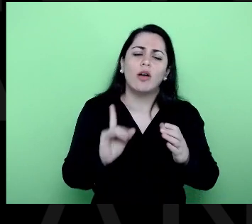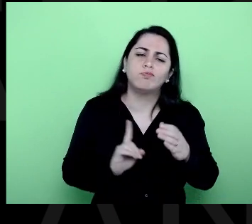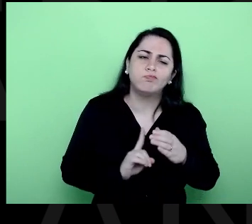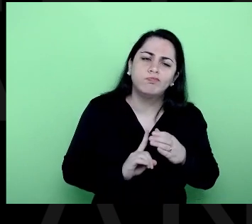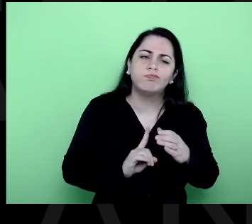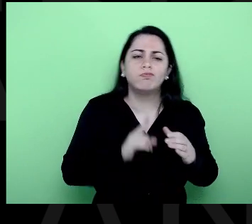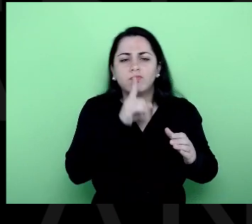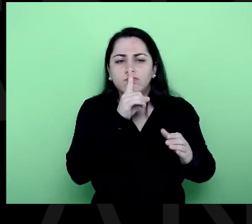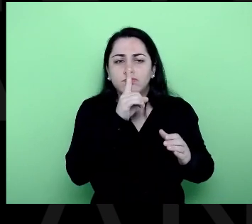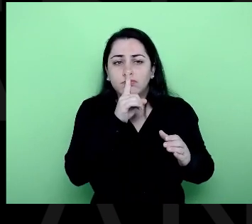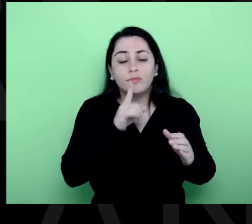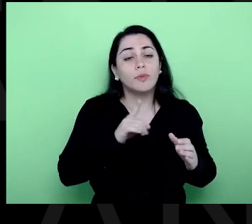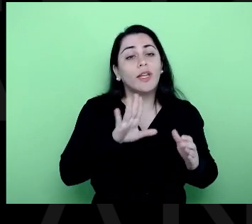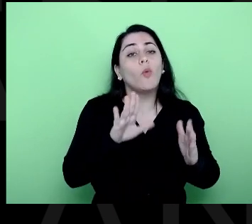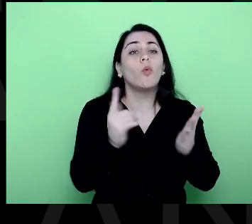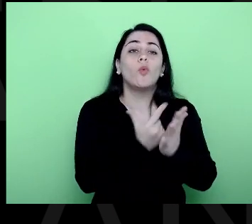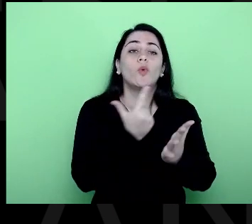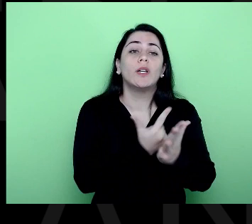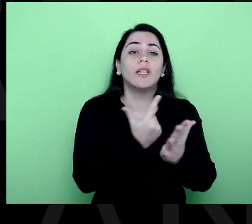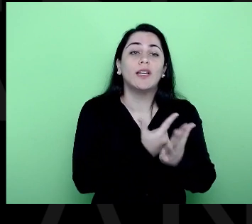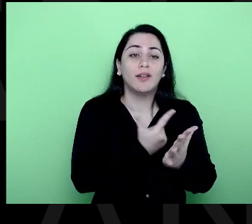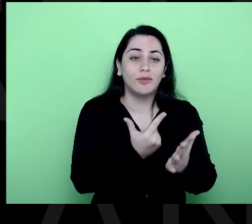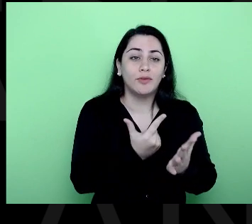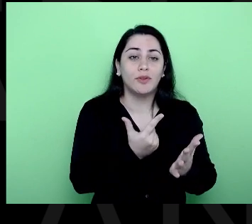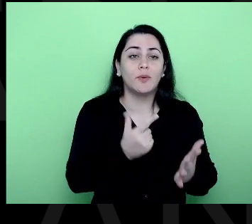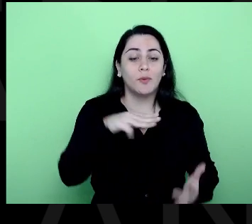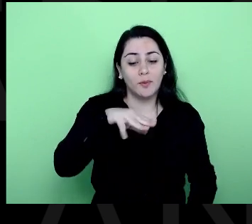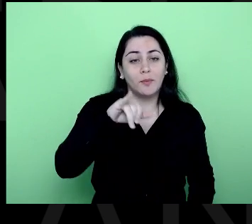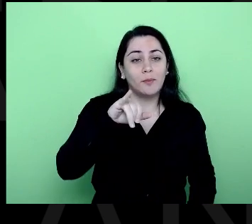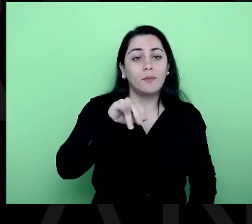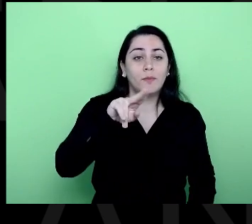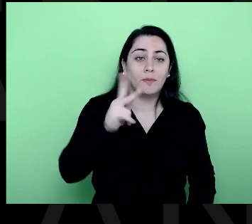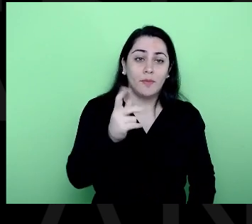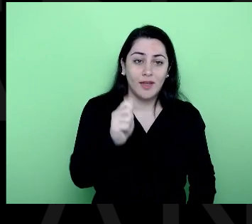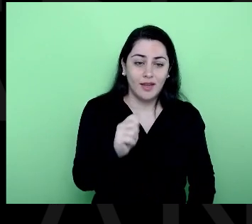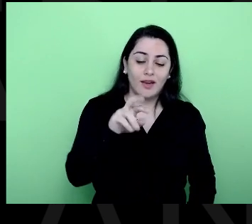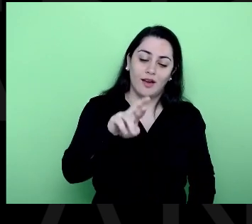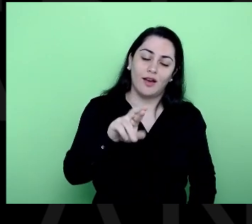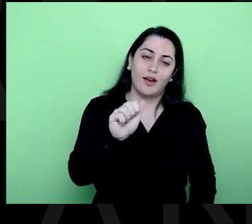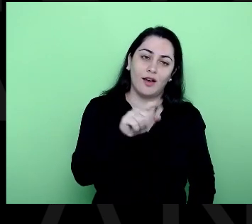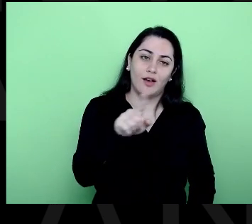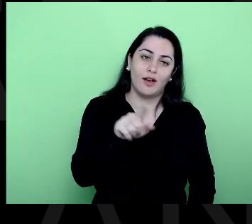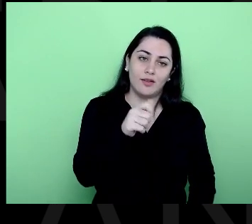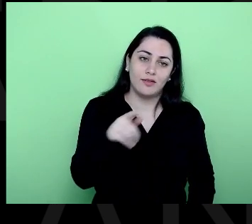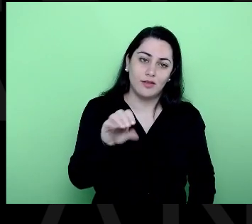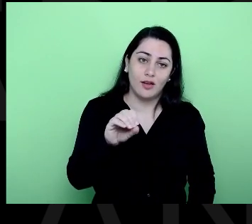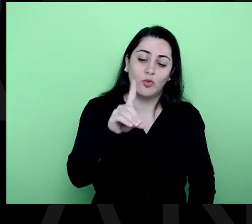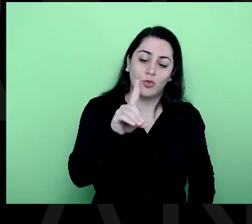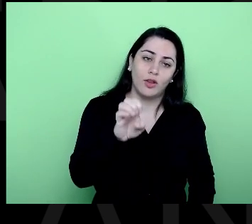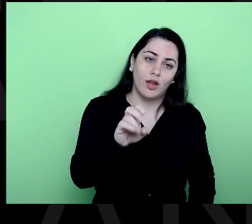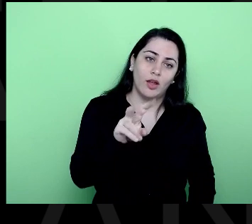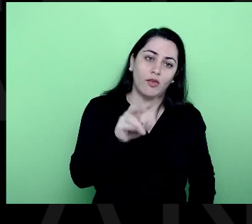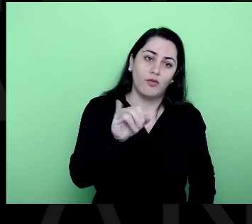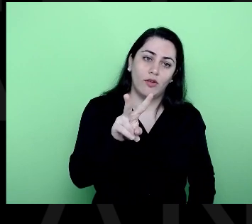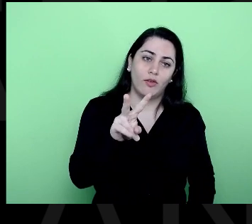né? O Minha Razão de Viver também é um livro que ficou lá atrás, né? Ele é um livro que